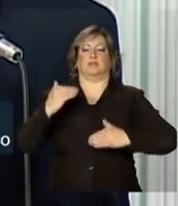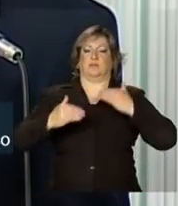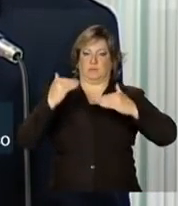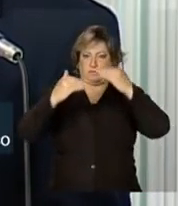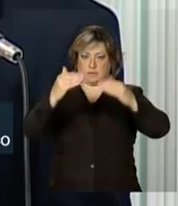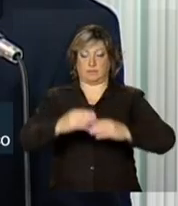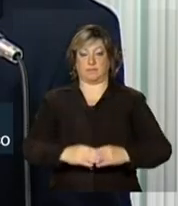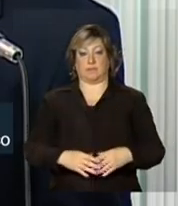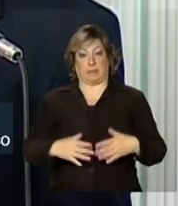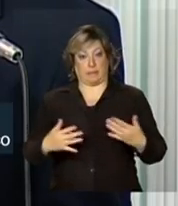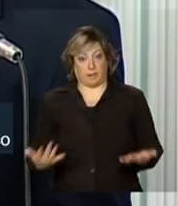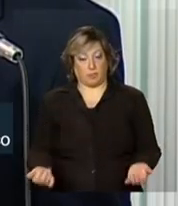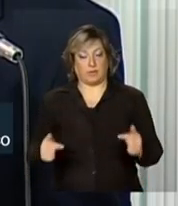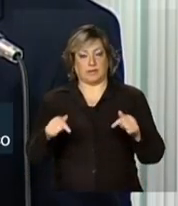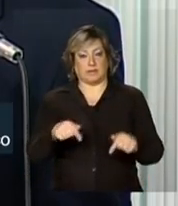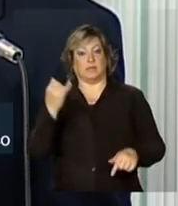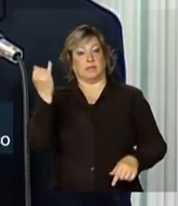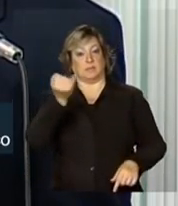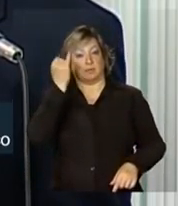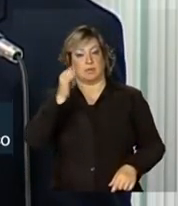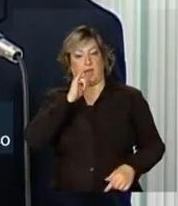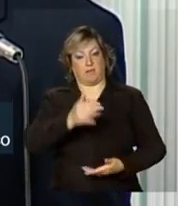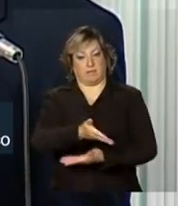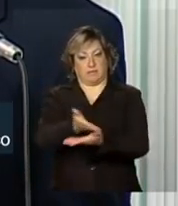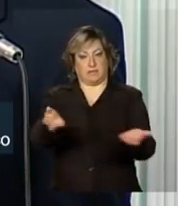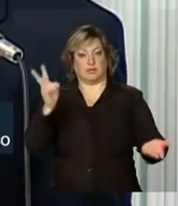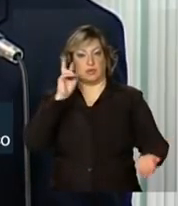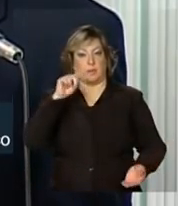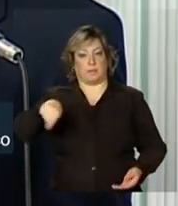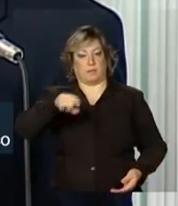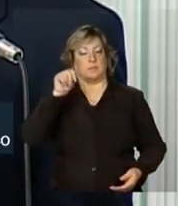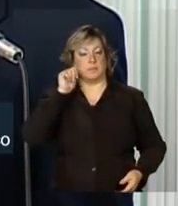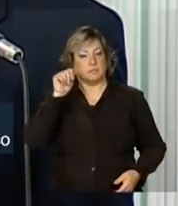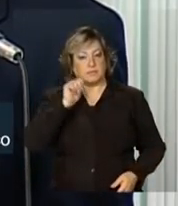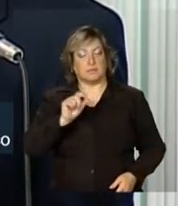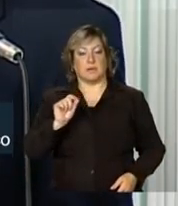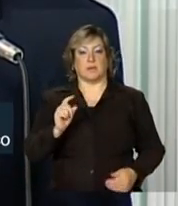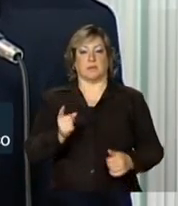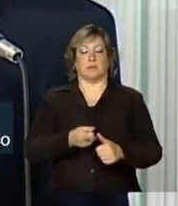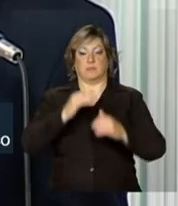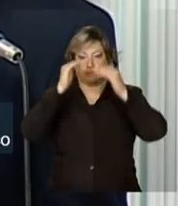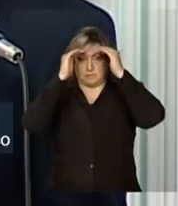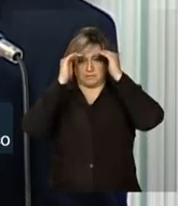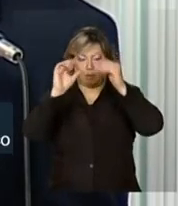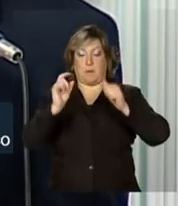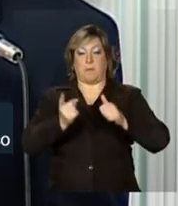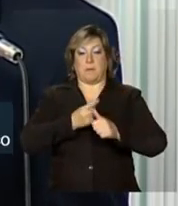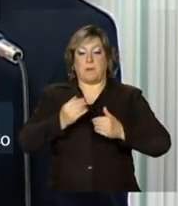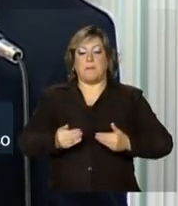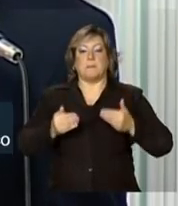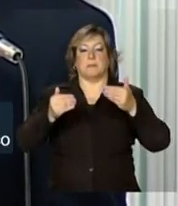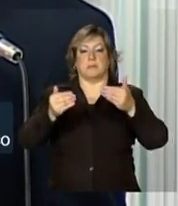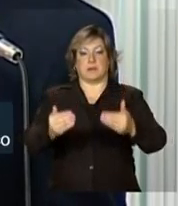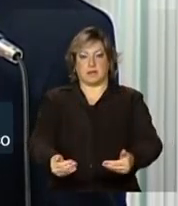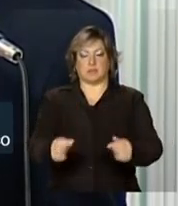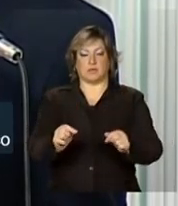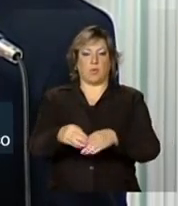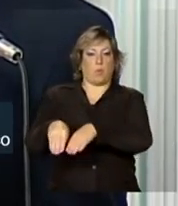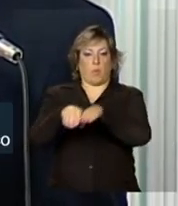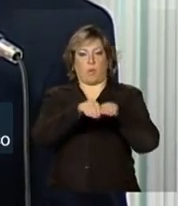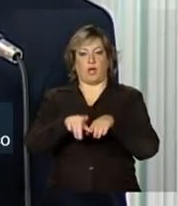dada esta notória relevância, então, para o maior conhecimento, o primeiro passo, então, para a superação das desigualdades de gênero